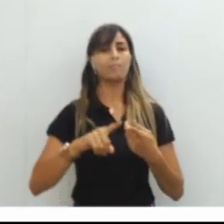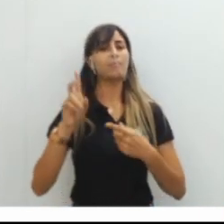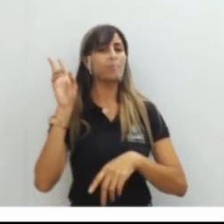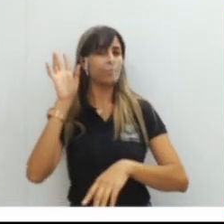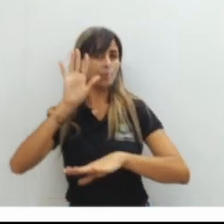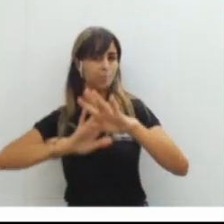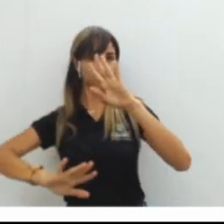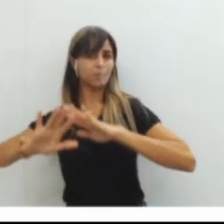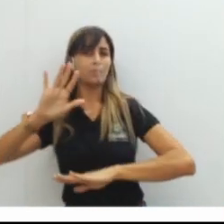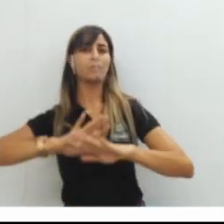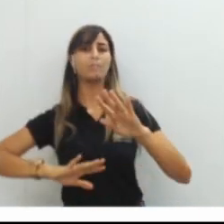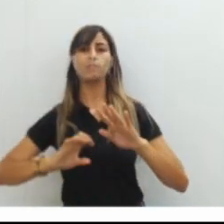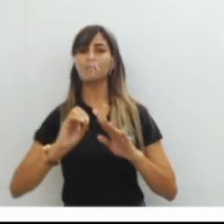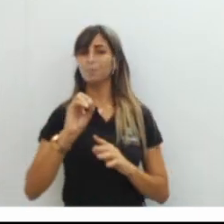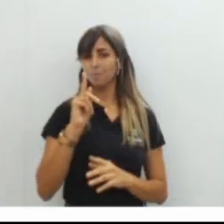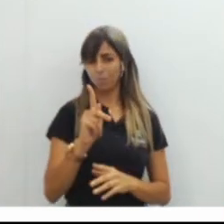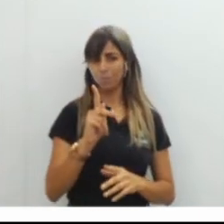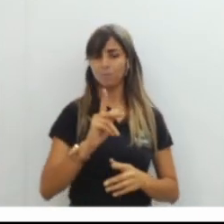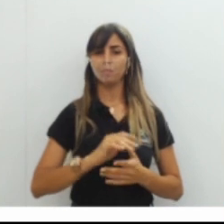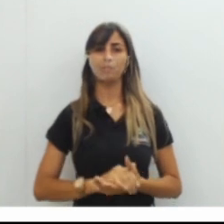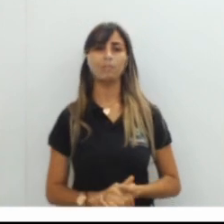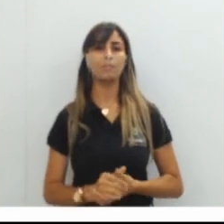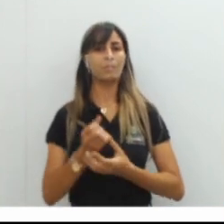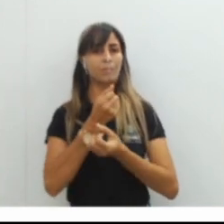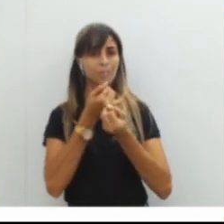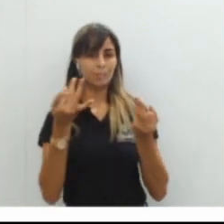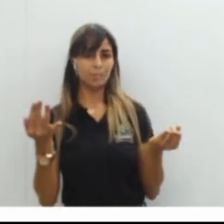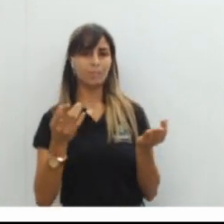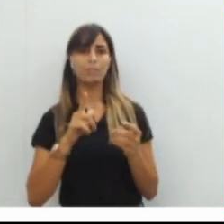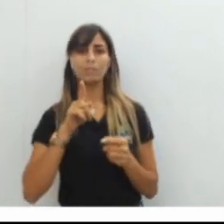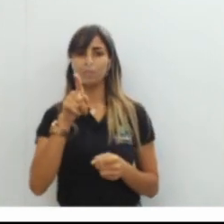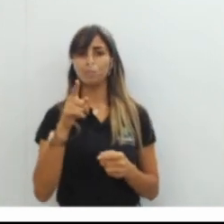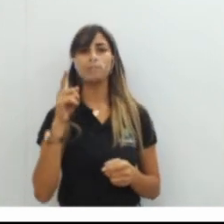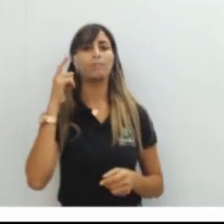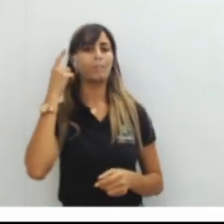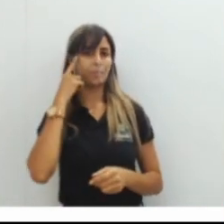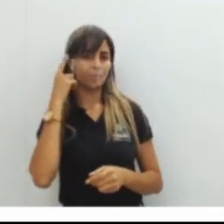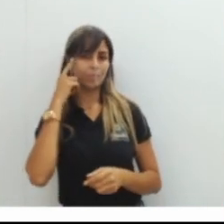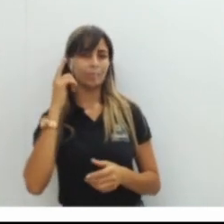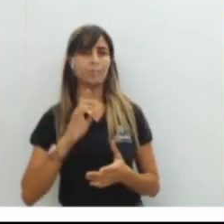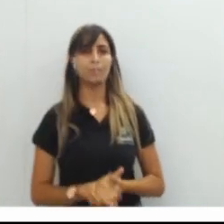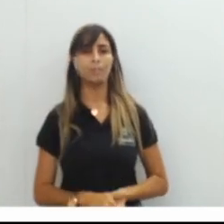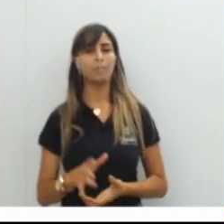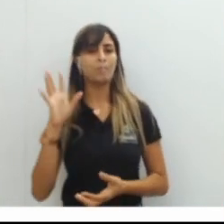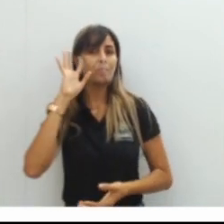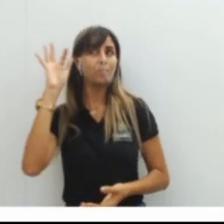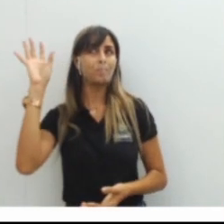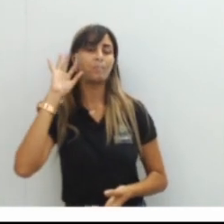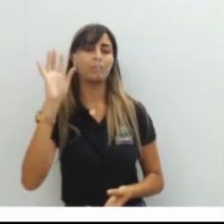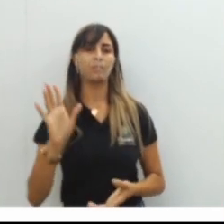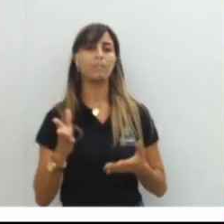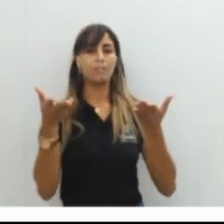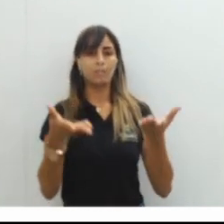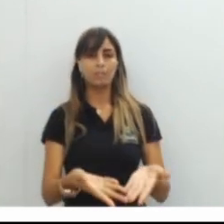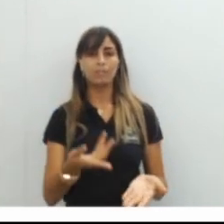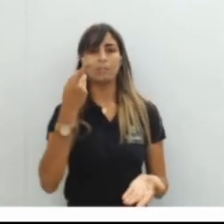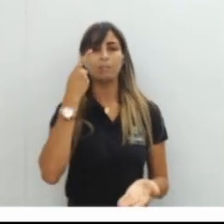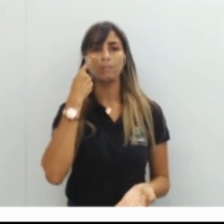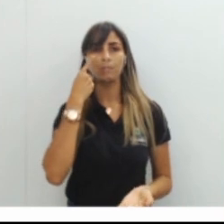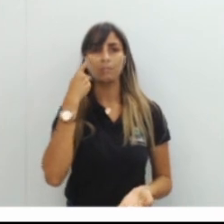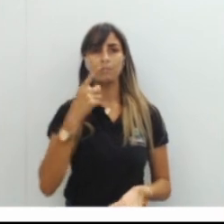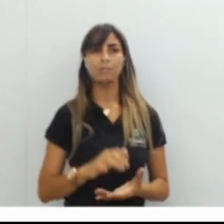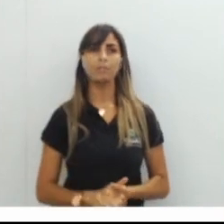vida humana, beleza, gente? Então, aí foi uma parte para vocês refletirem. A gente vai ver hoje o que são